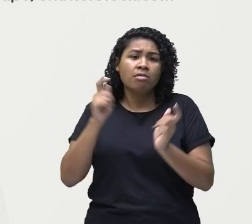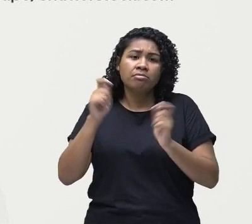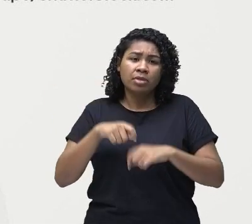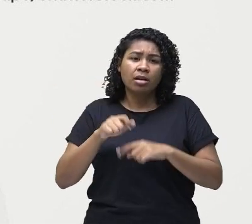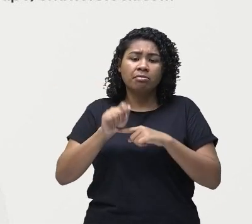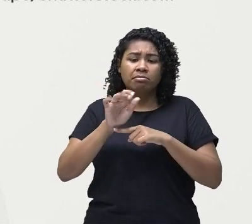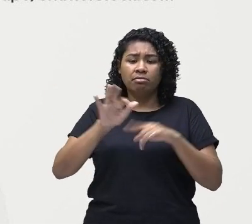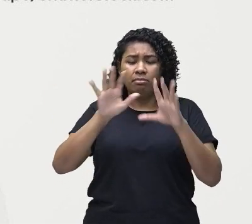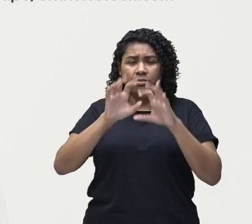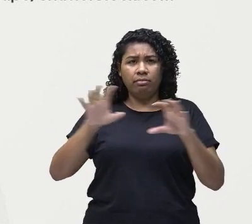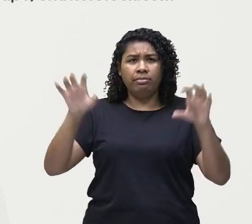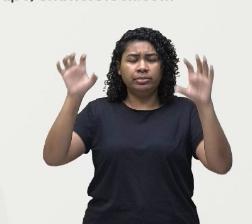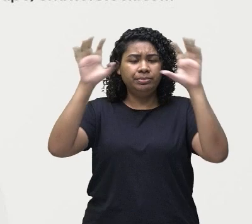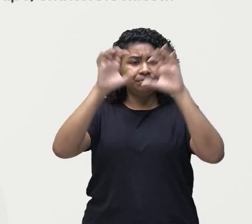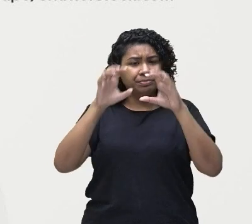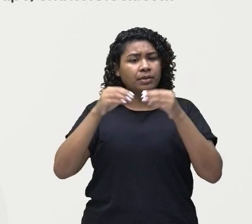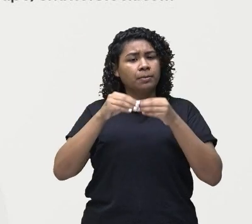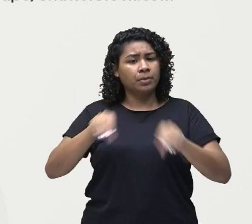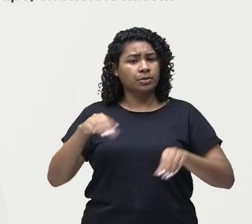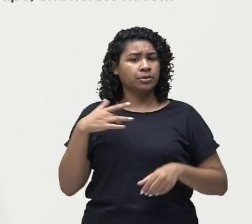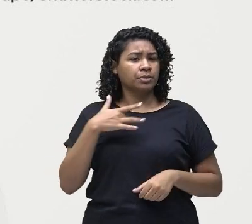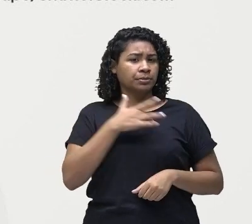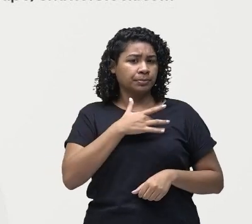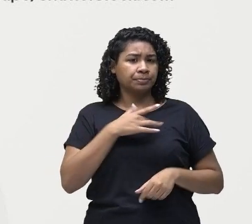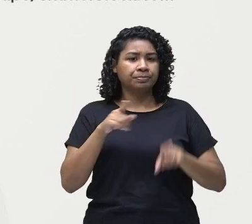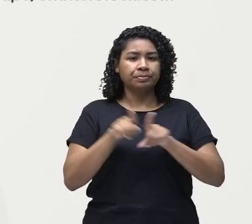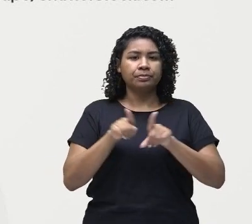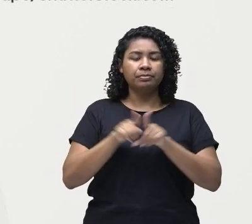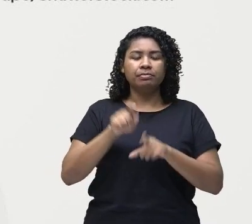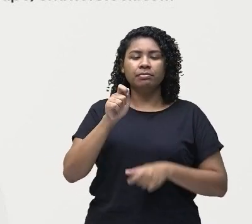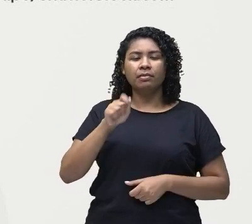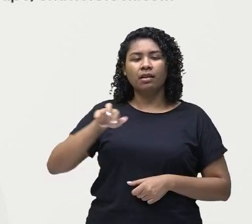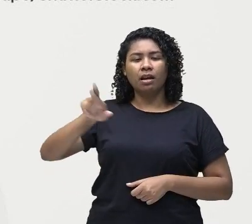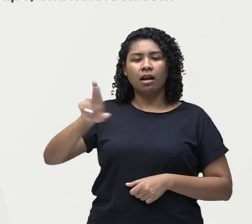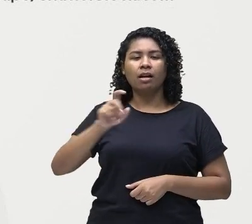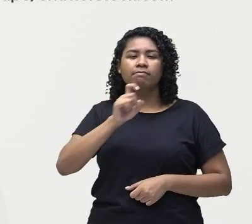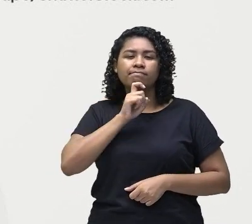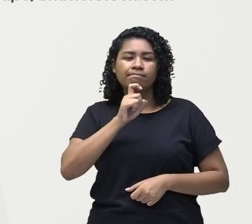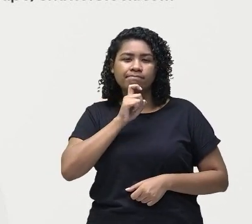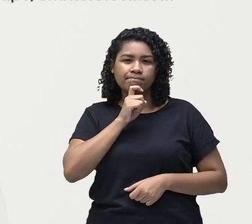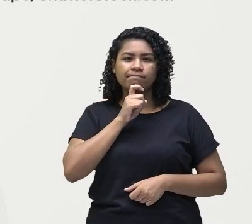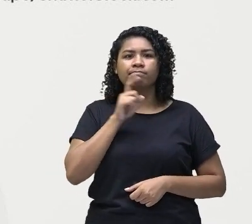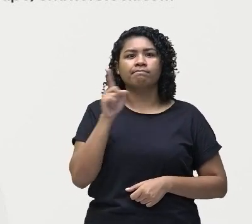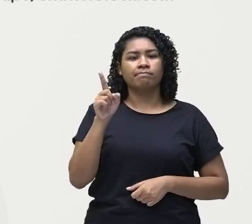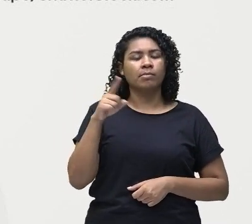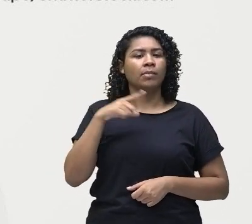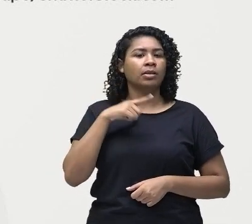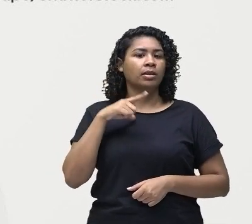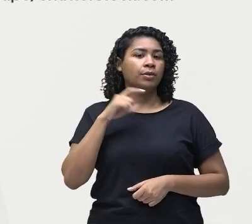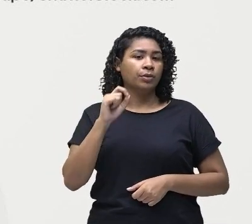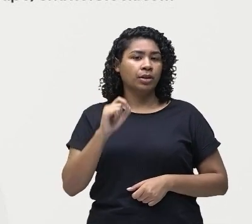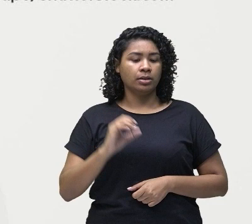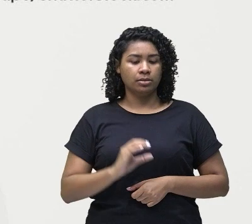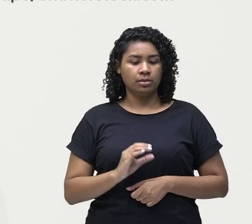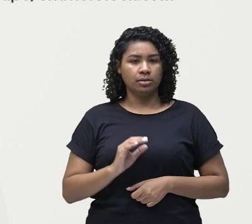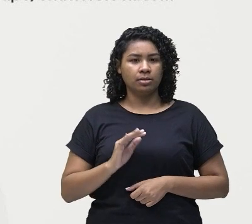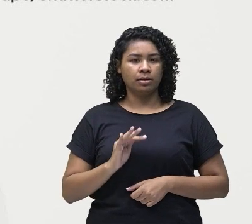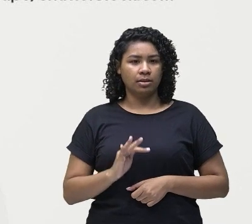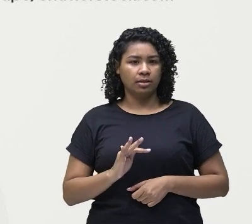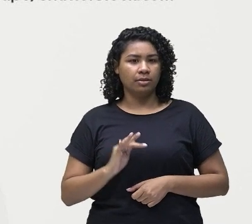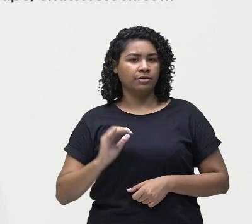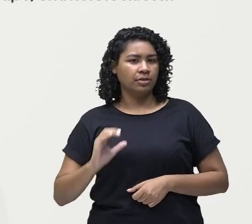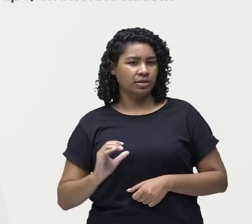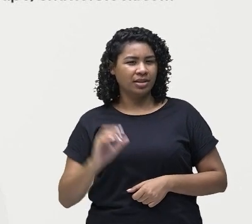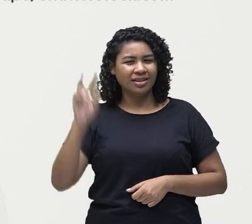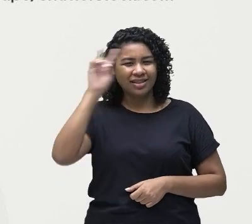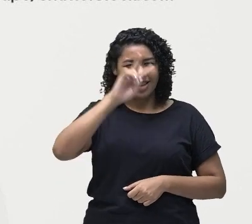gases. Olha só. Geladeira e ar-condicionado, esses aparelhos emitem clorofluorcarbonos. A gente